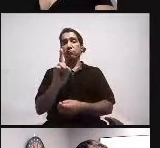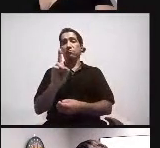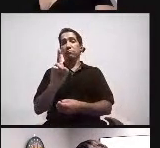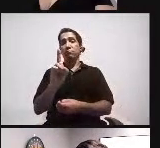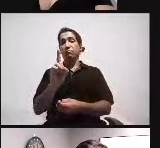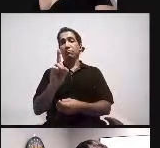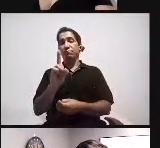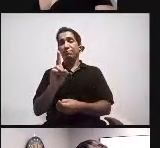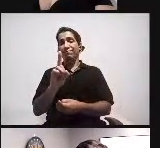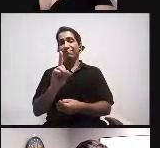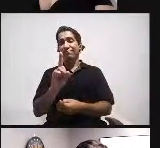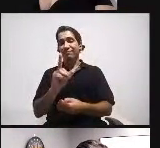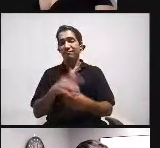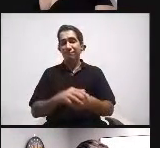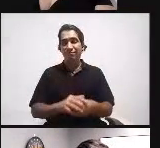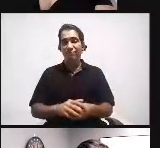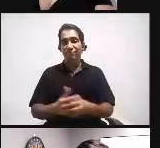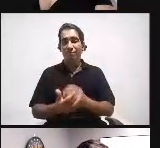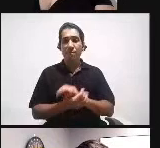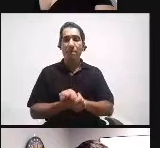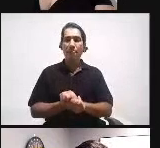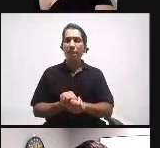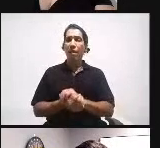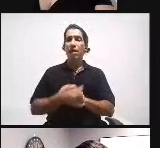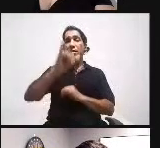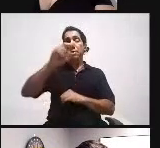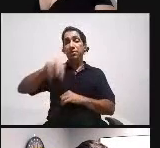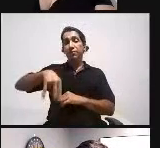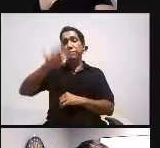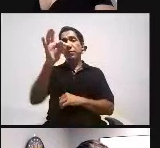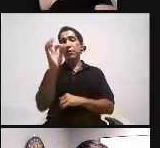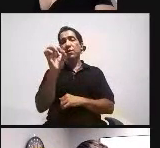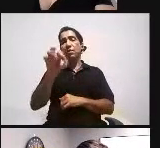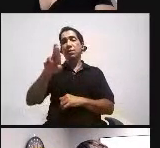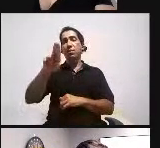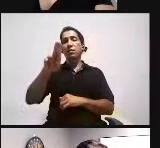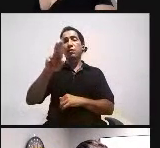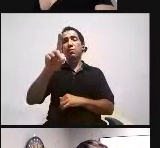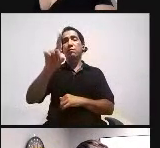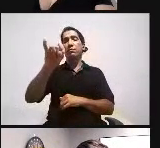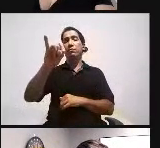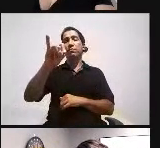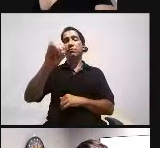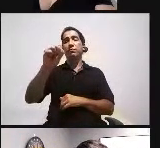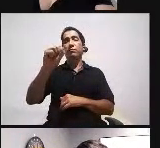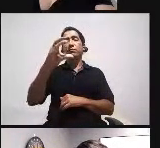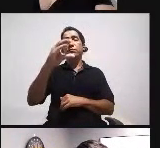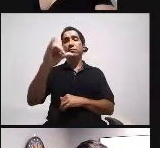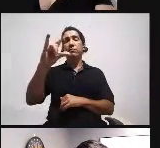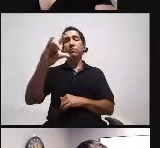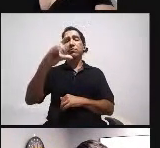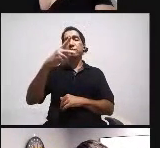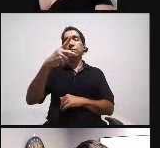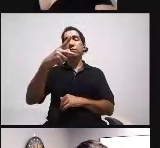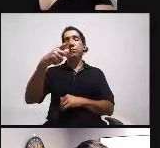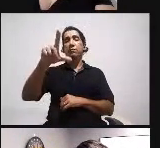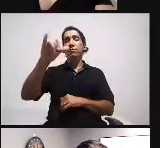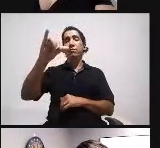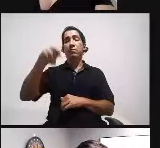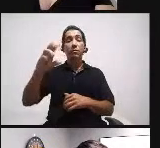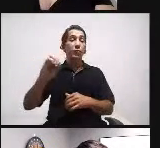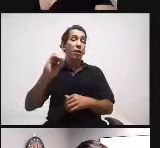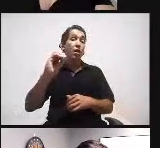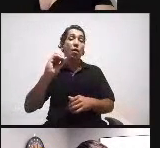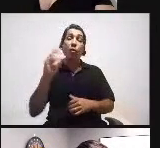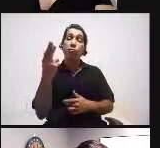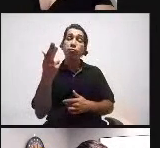ou vai ser transdisciplina. O conhecimento disciplinar é uma coisa que vem desde o